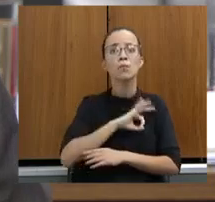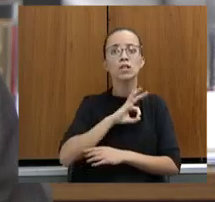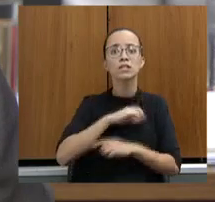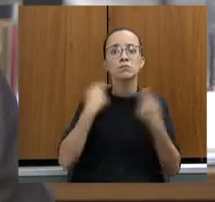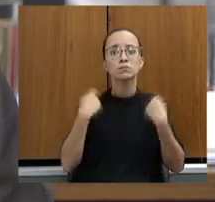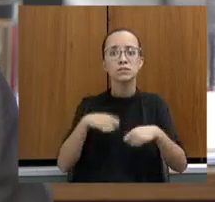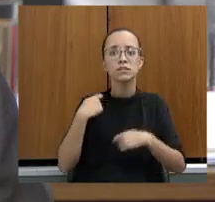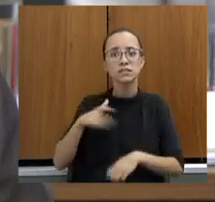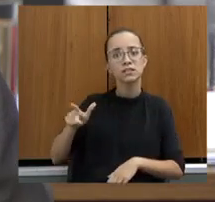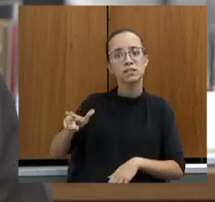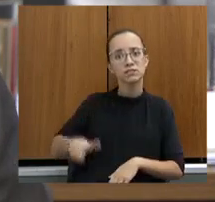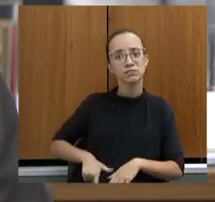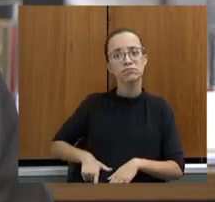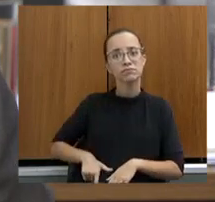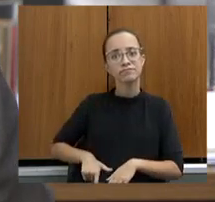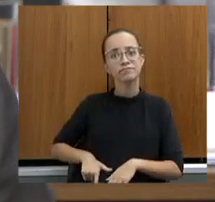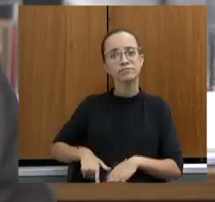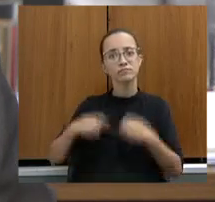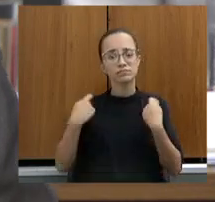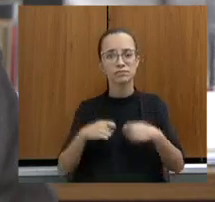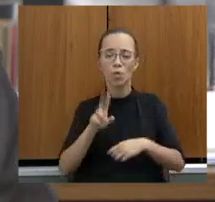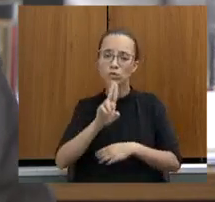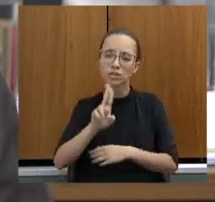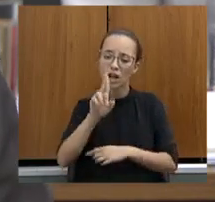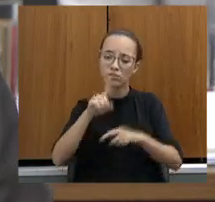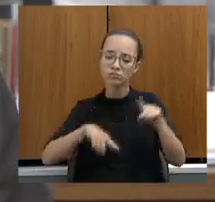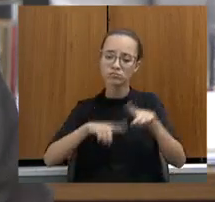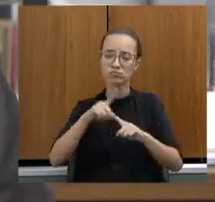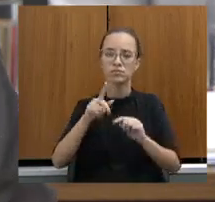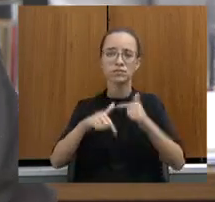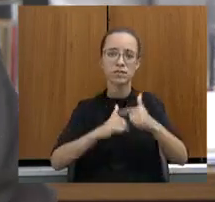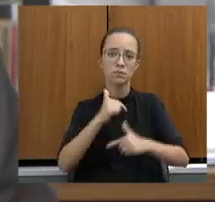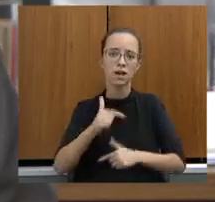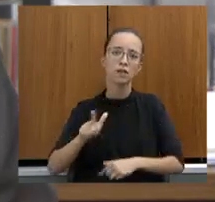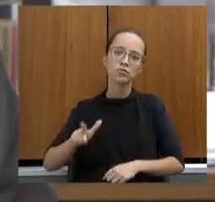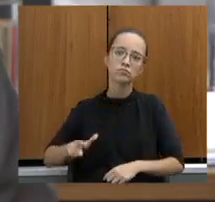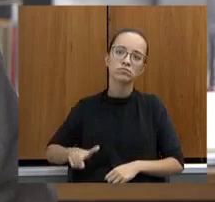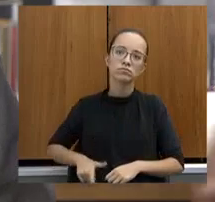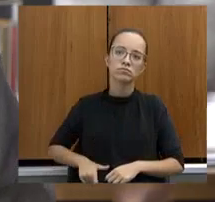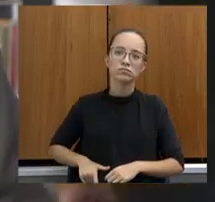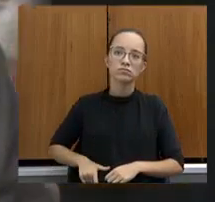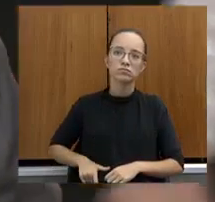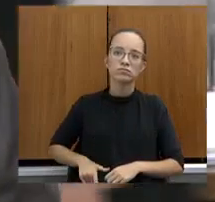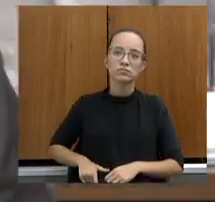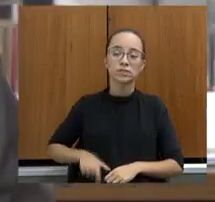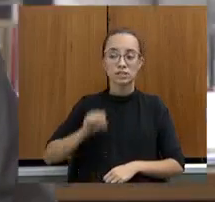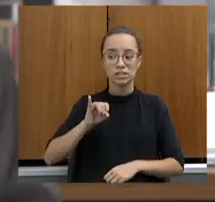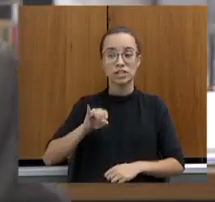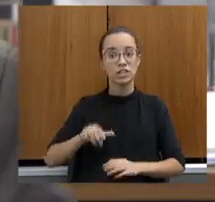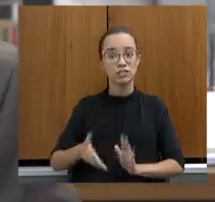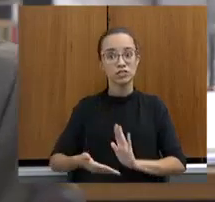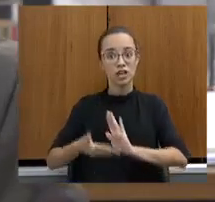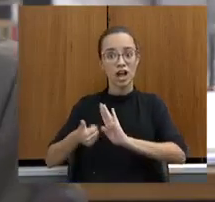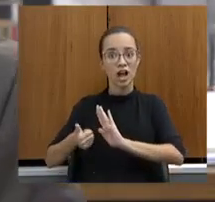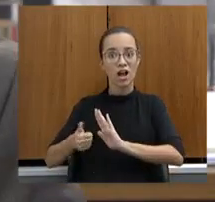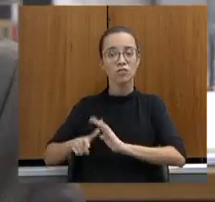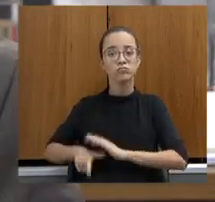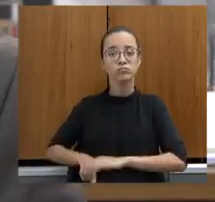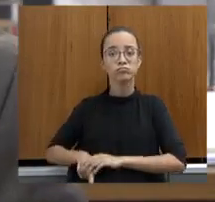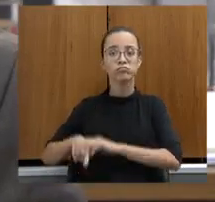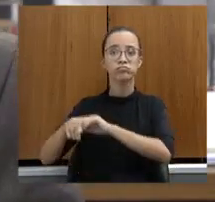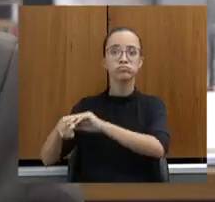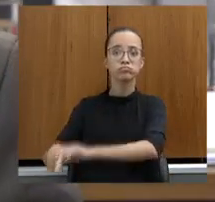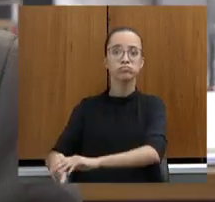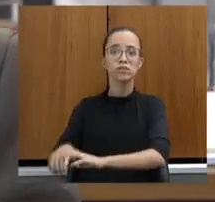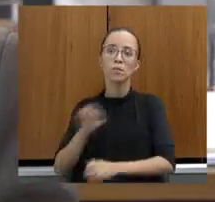ele é um mero executivo ele é um mero servidor do executivo não é polícia e disse eu entendo bem demais